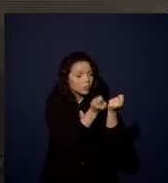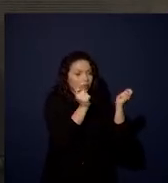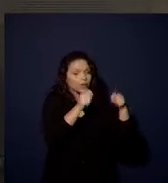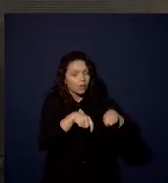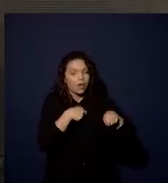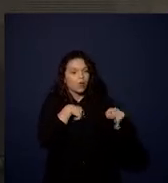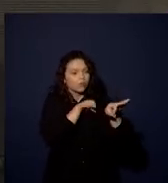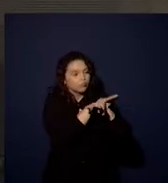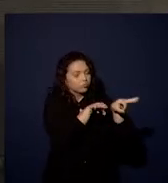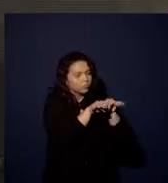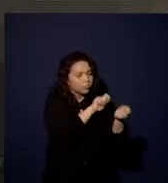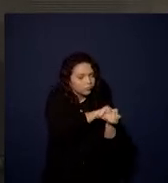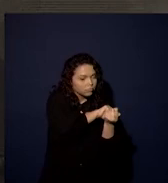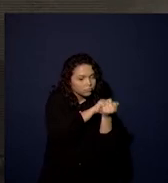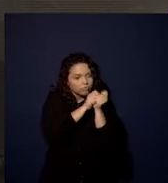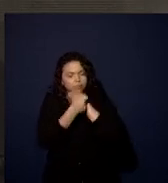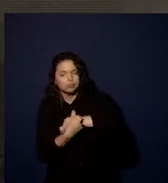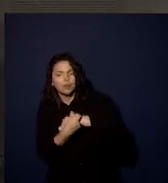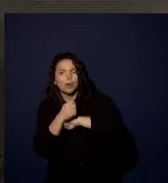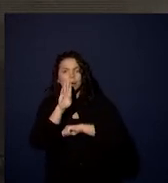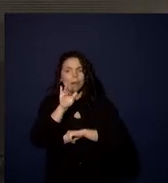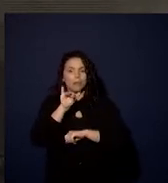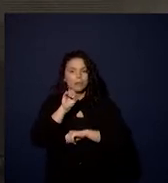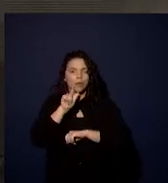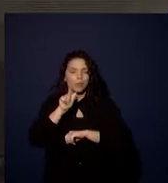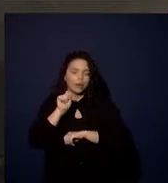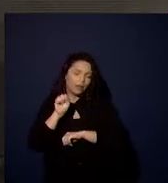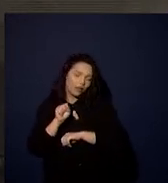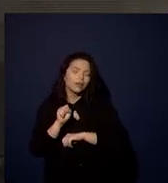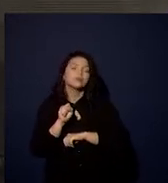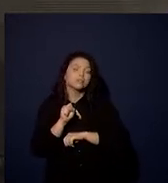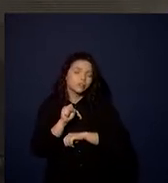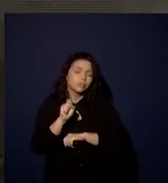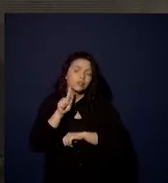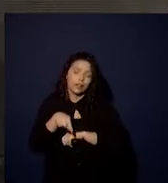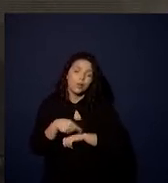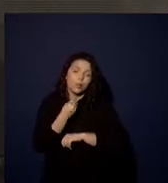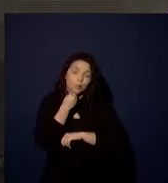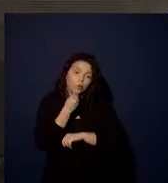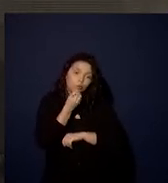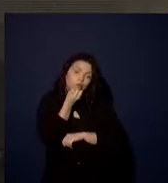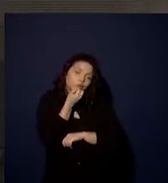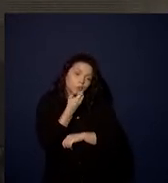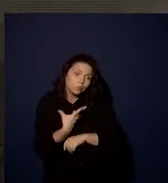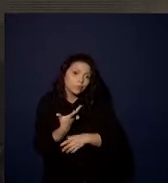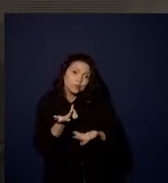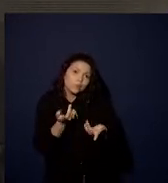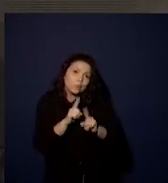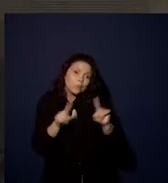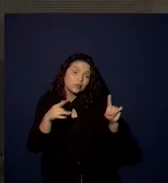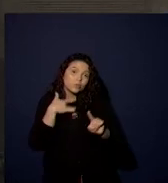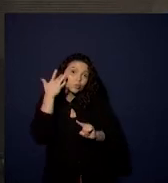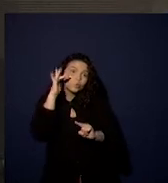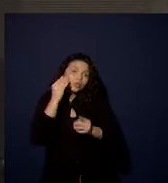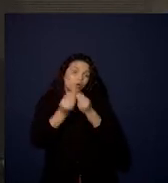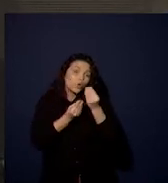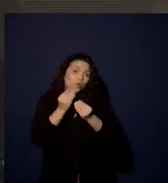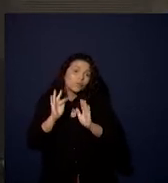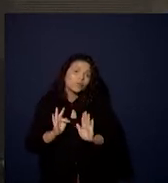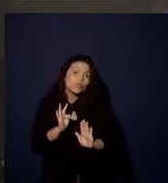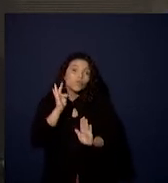também é convertendo e o gás então é um volume gigantesco realmente é não tem uma previsão ou